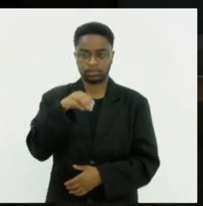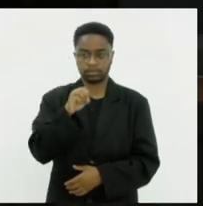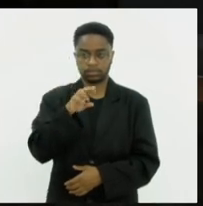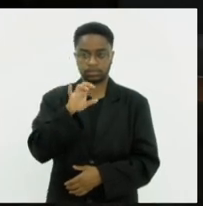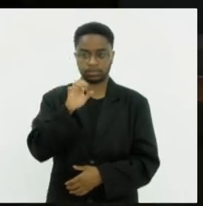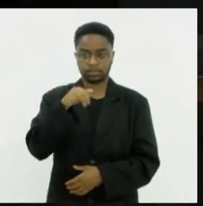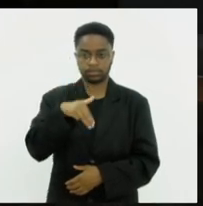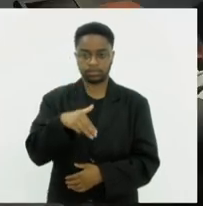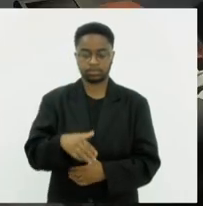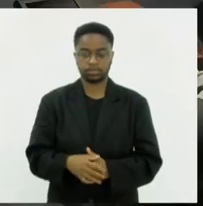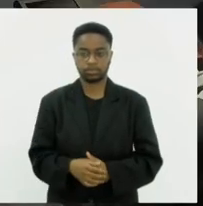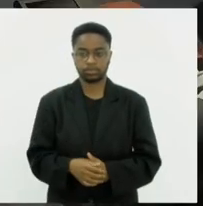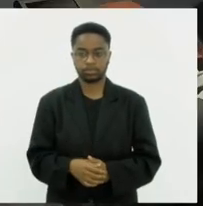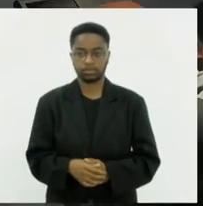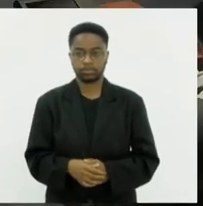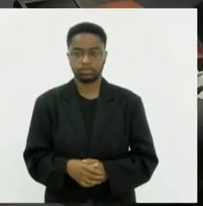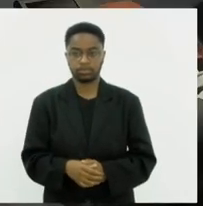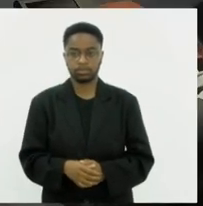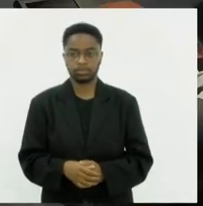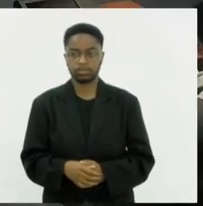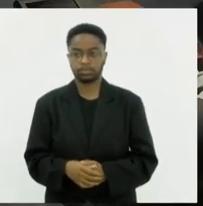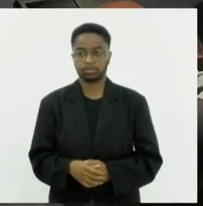Amorim.